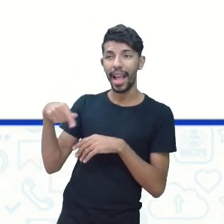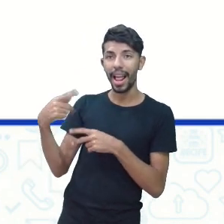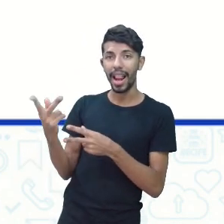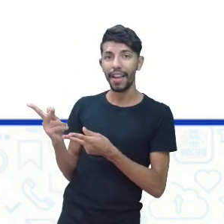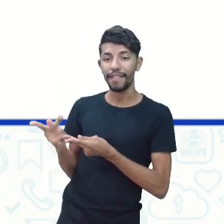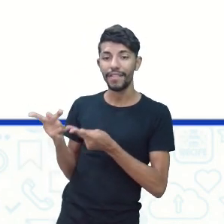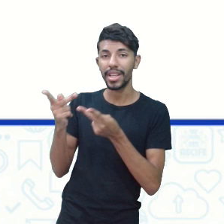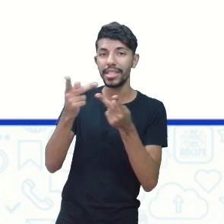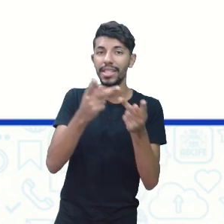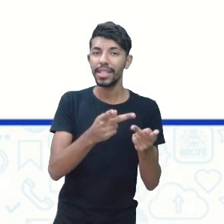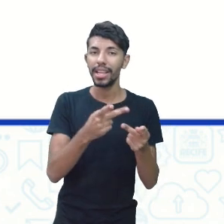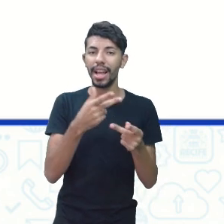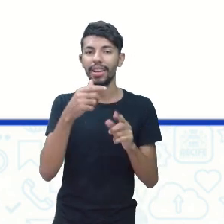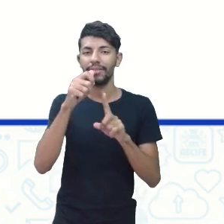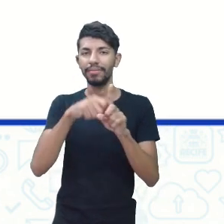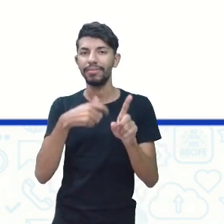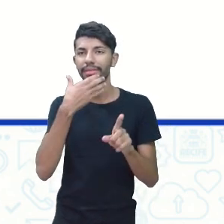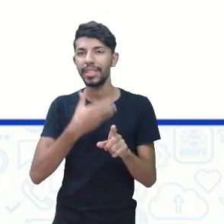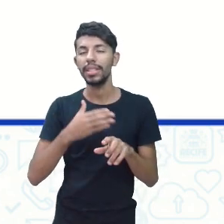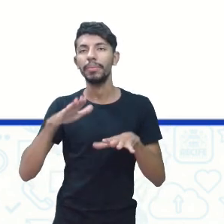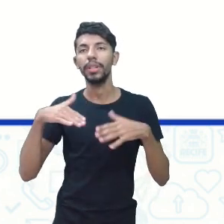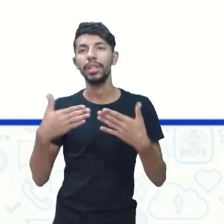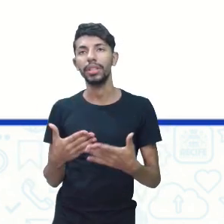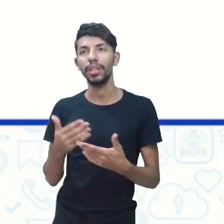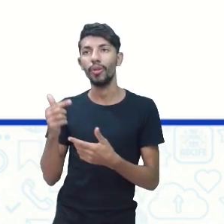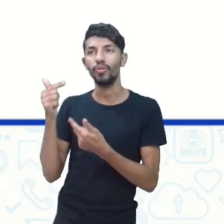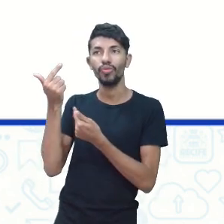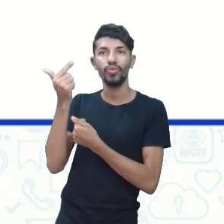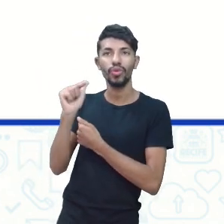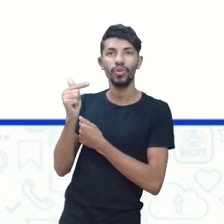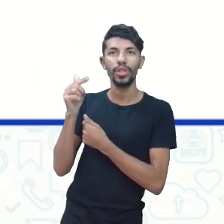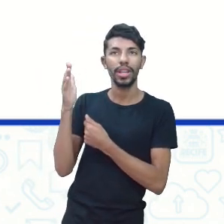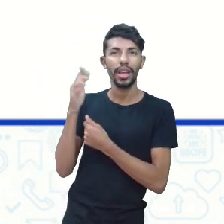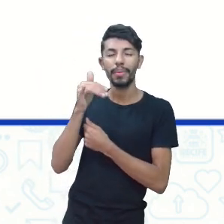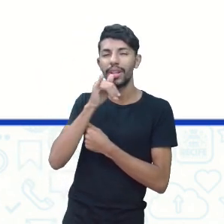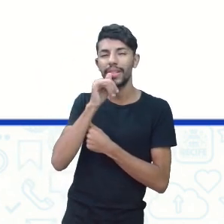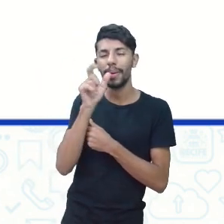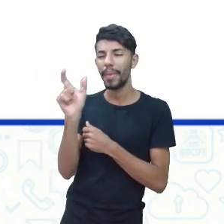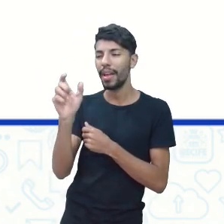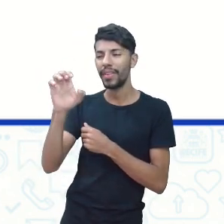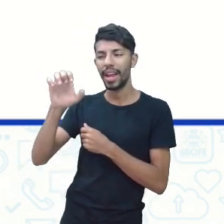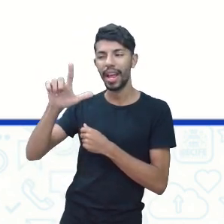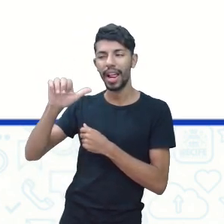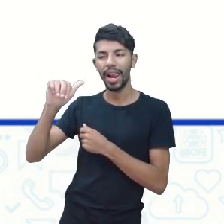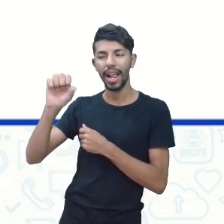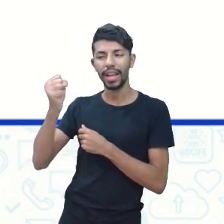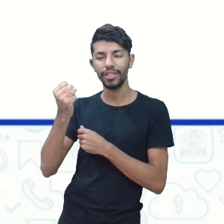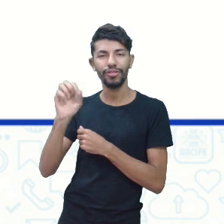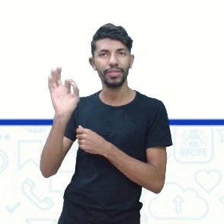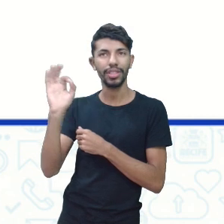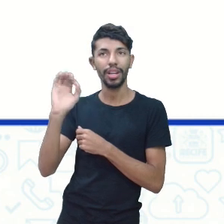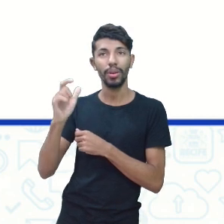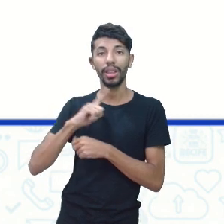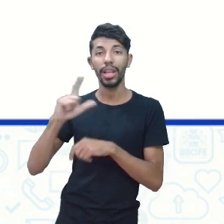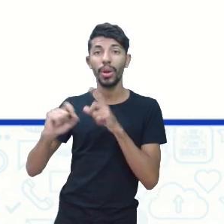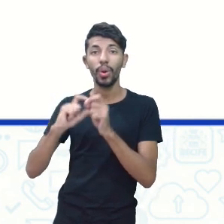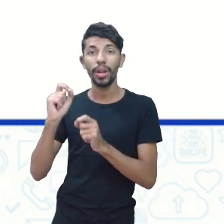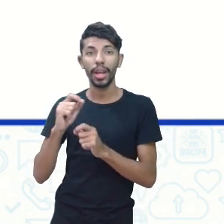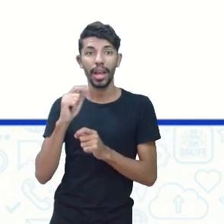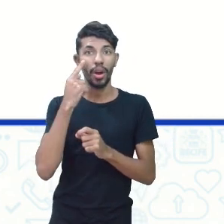o elas ali, não é? As suas 3 amigas